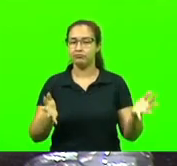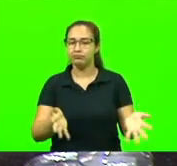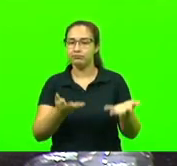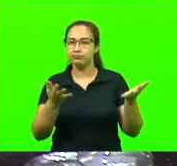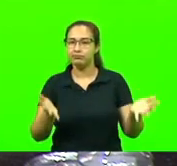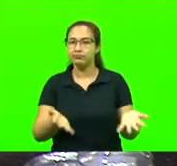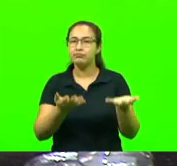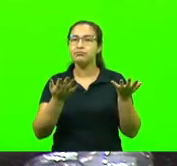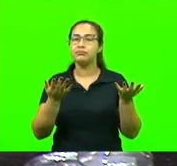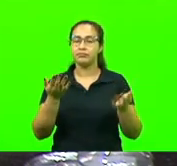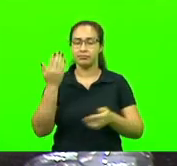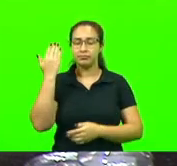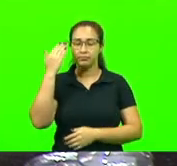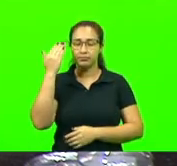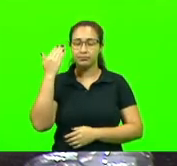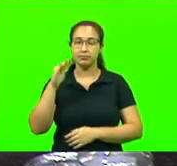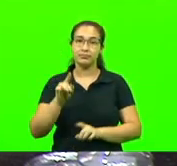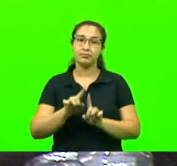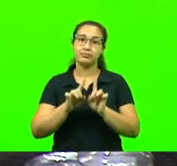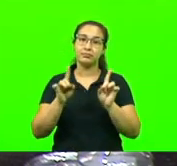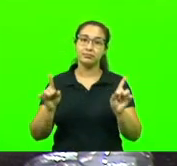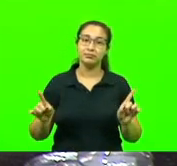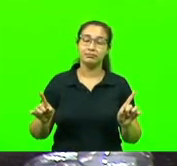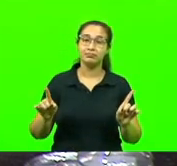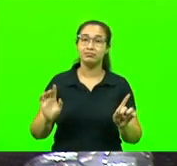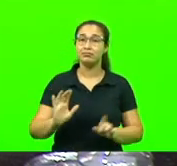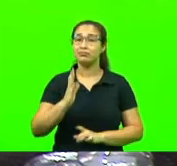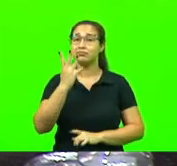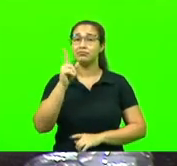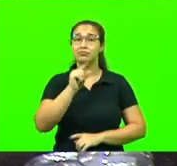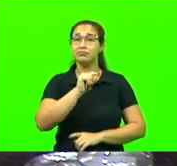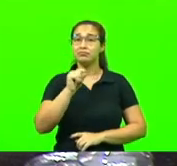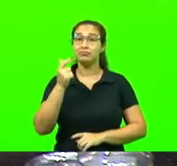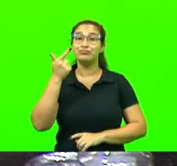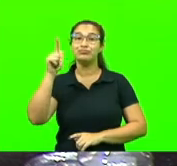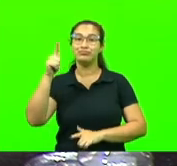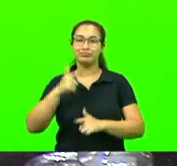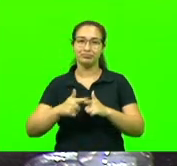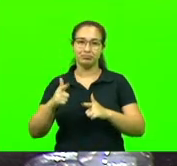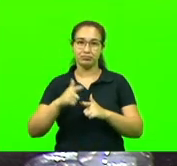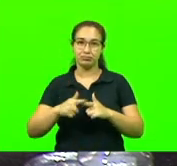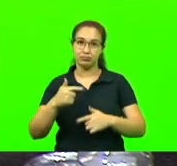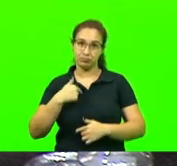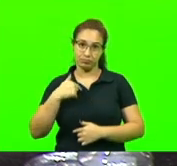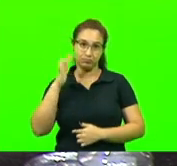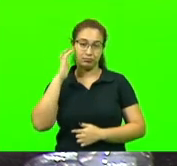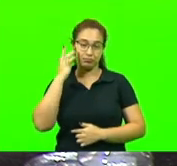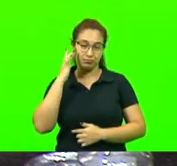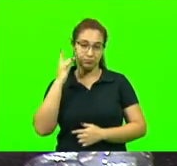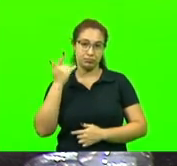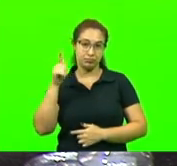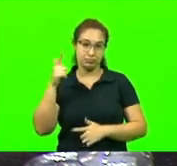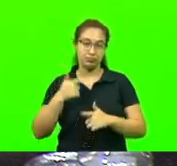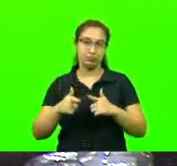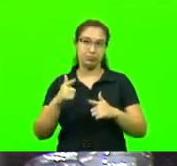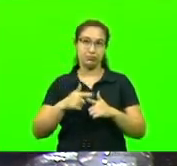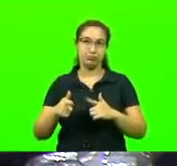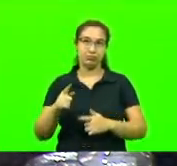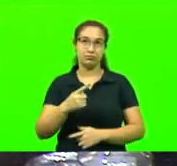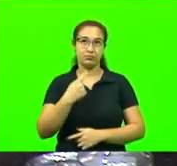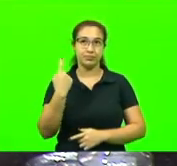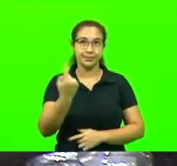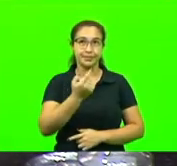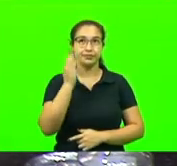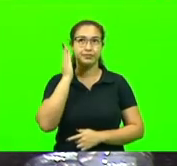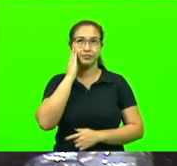entendi isso. Mas, infelizmente, isso causa um outro problema. Na minha visão, um outro problema, porque nós sabemos que